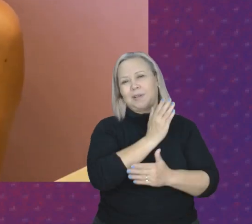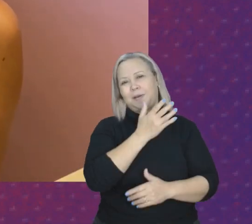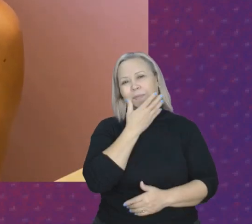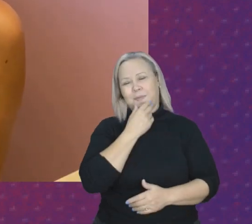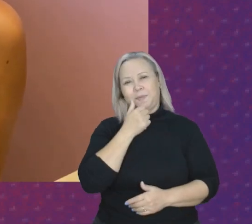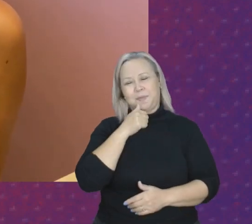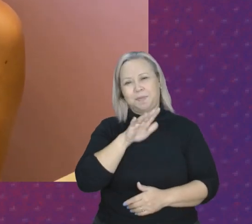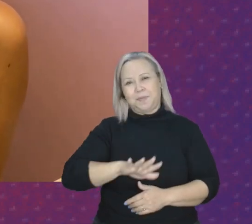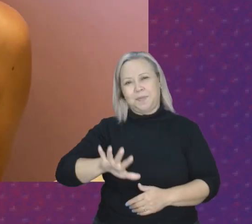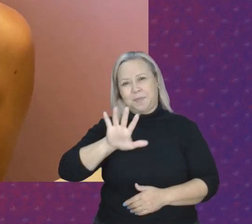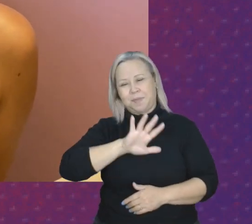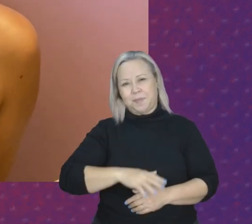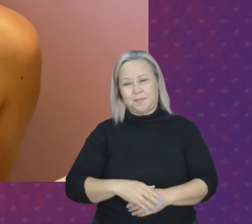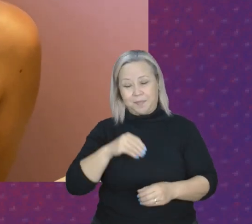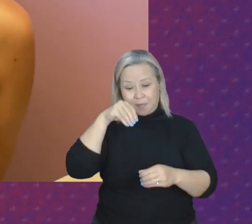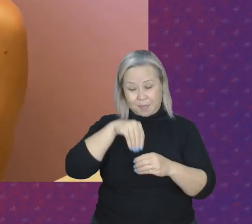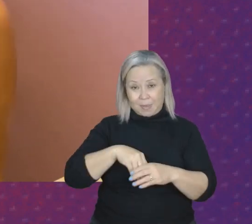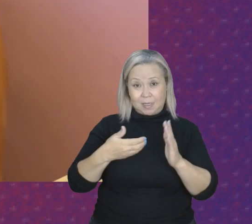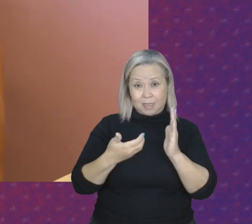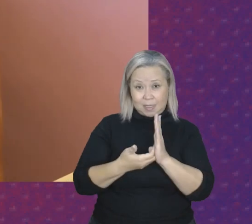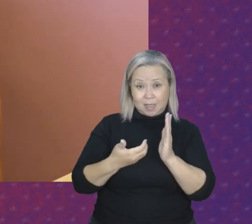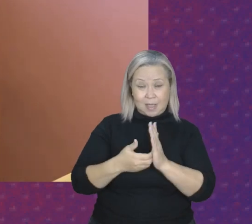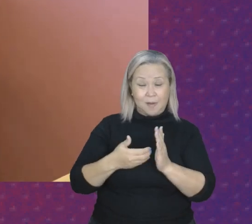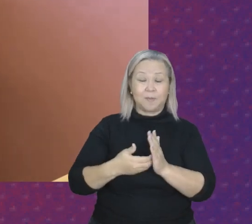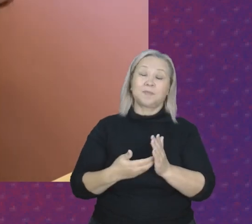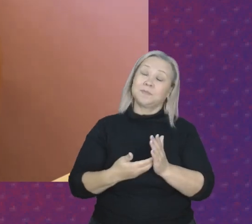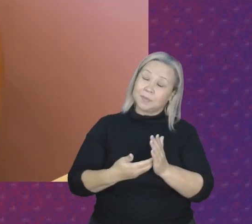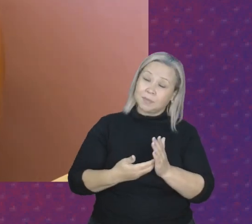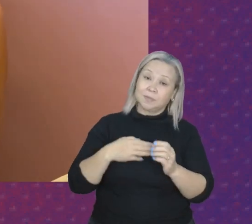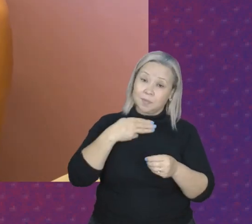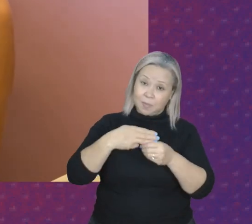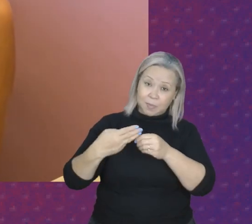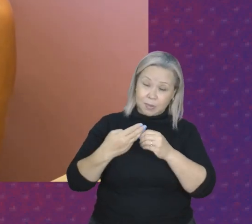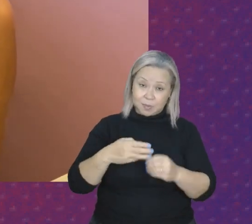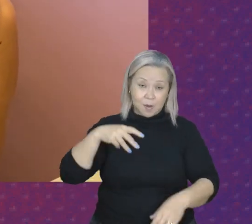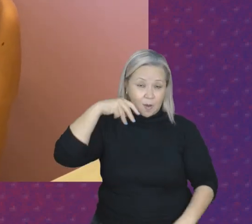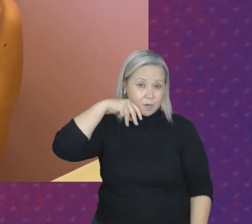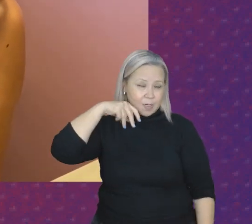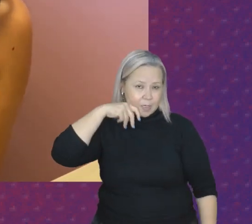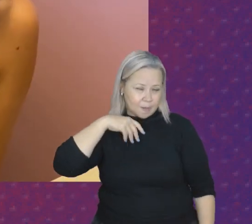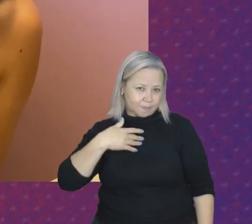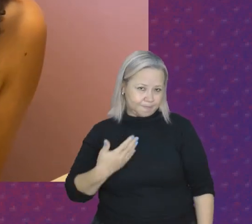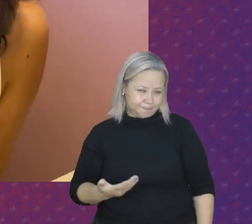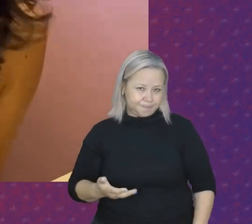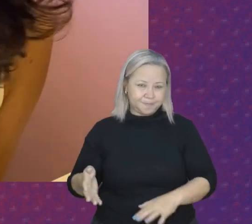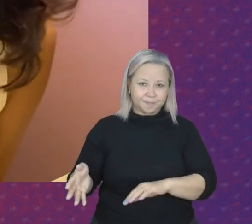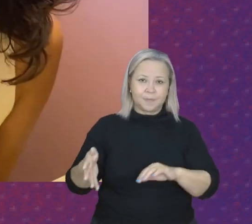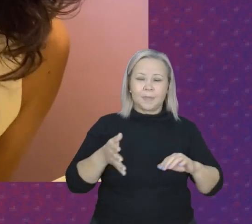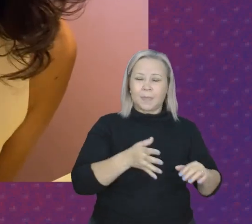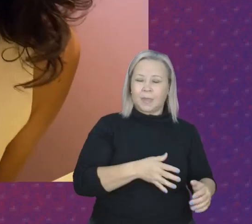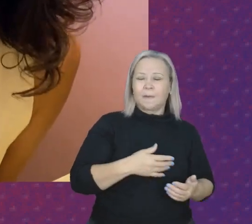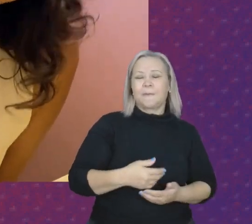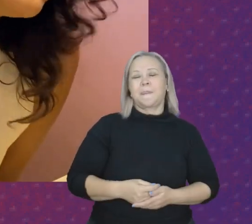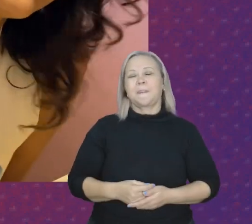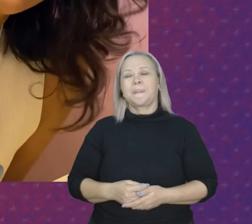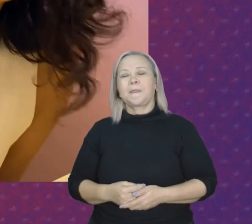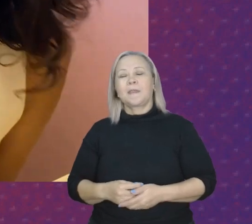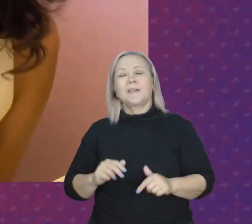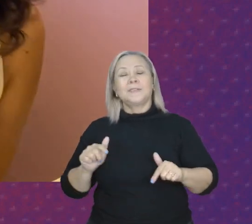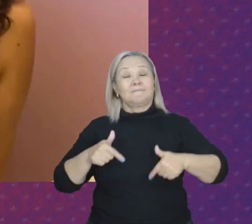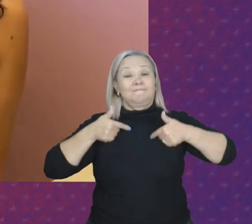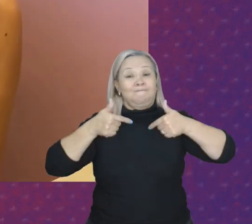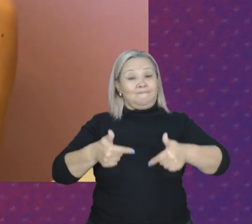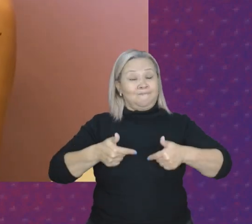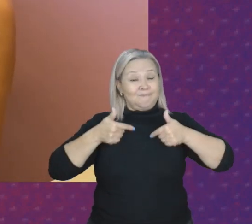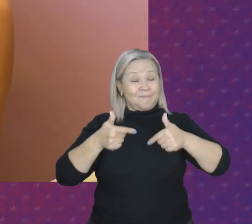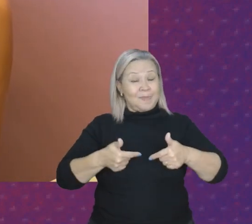todas dentro aqui da Câmara Municipal de Natal. Mas bem, claro que que a gente, para além das vitórias, enfrenta muitos